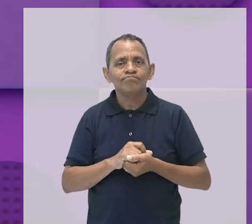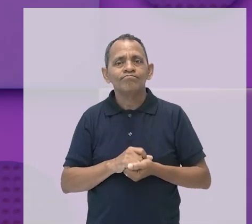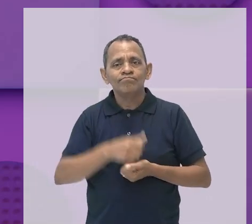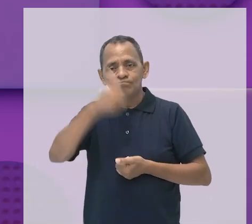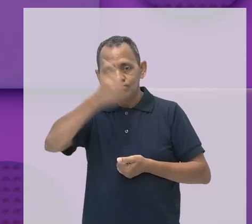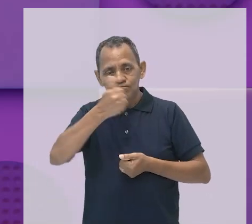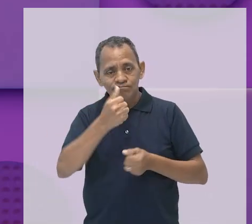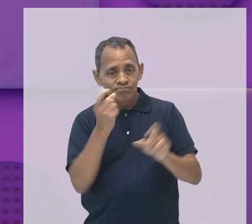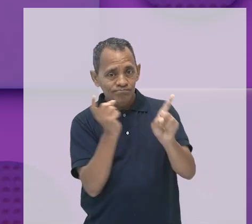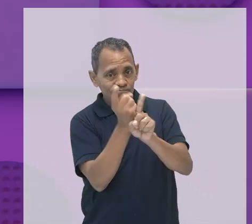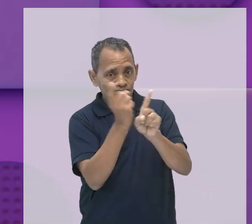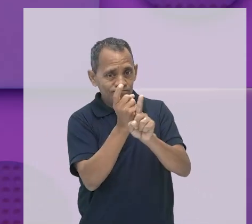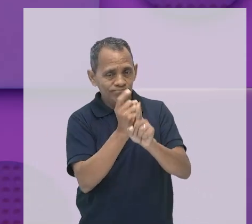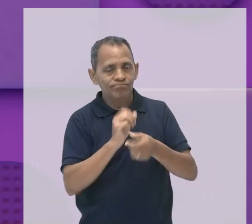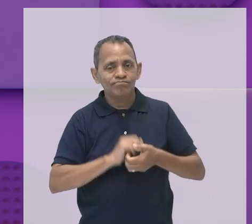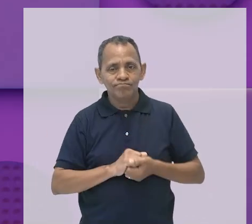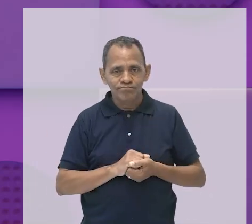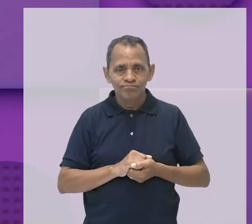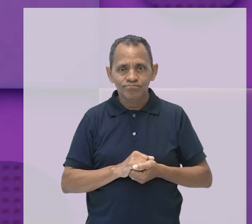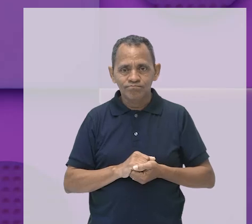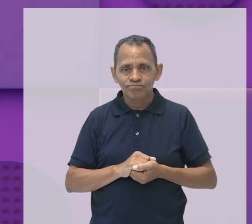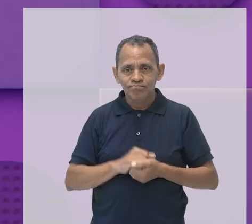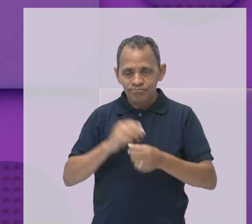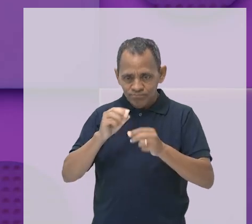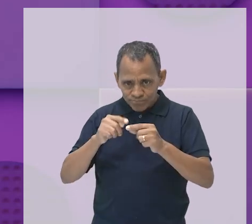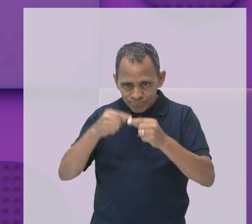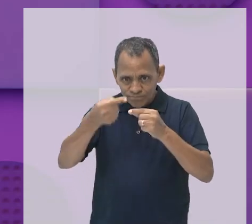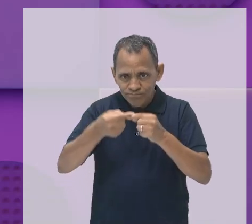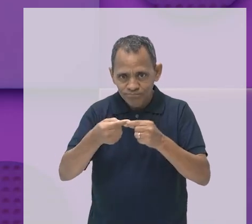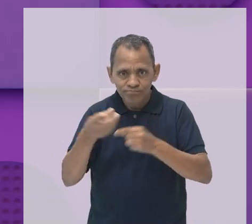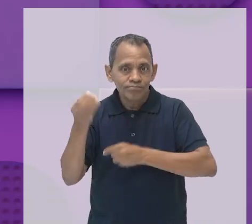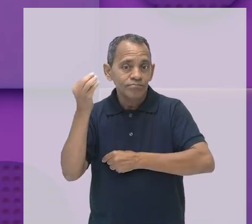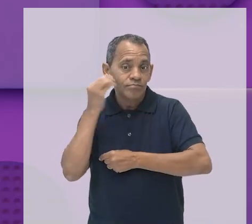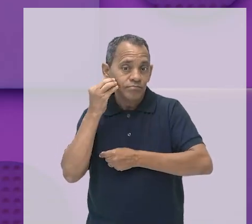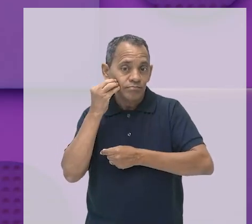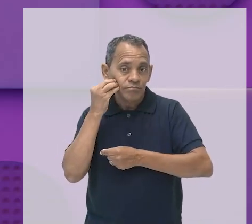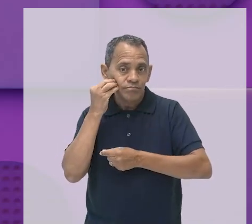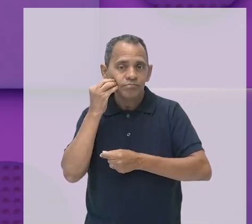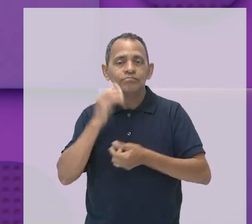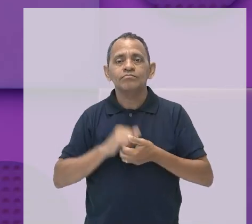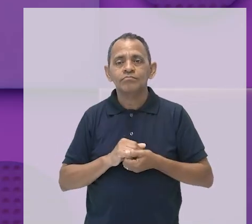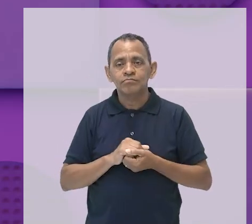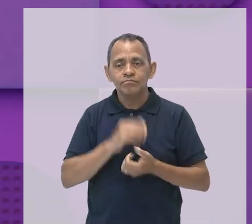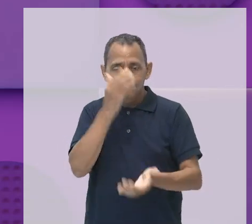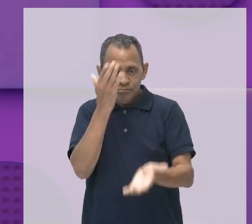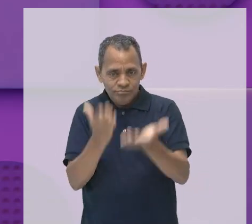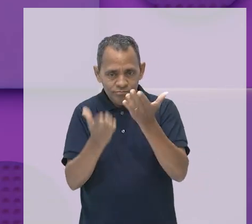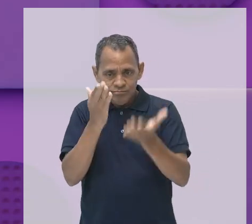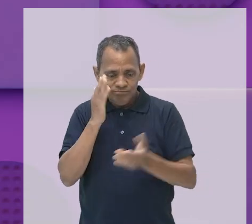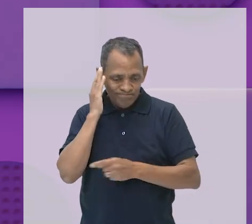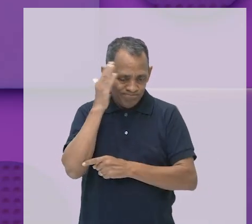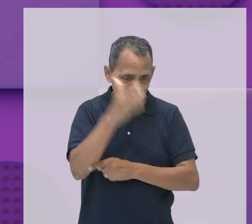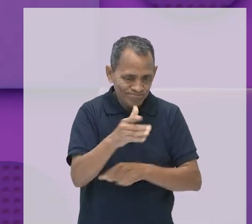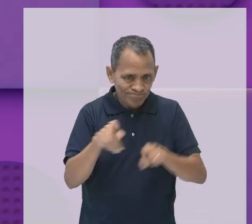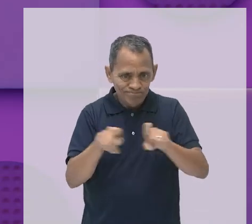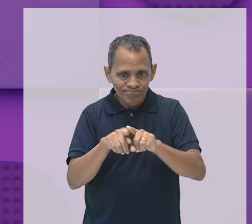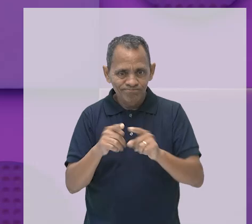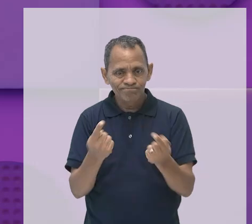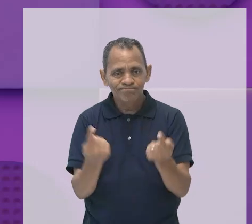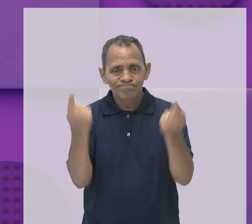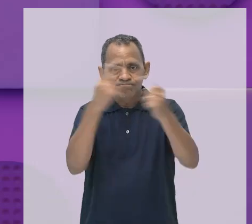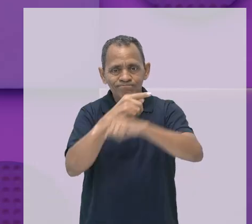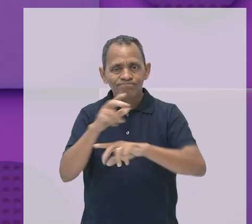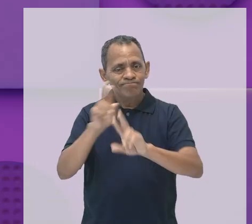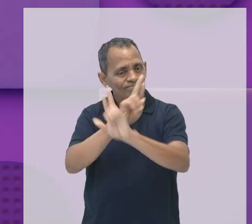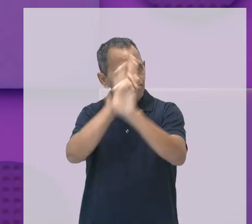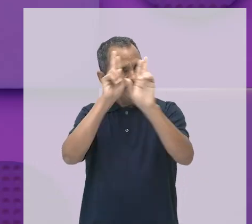minhas grandezas. Depois, eu faço o teste para ver se elas são diretamente proporcionais ou inversamente proporcionais. Espero que vocês tenham